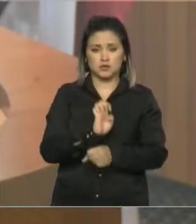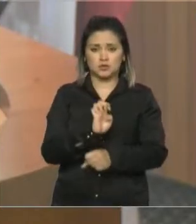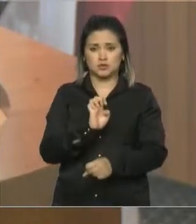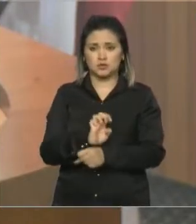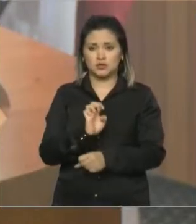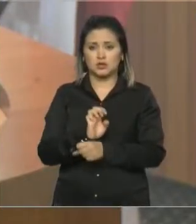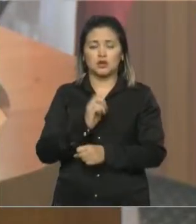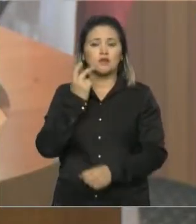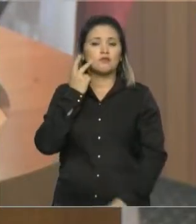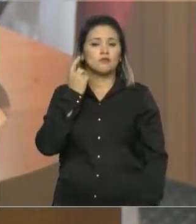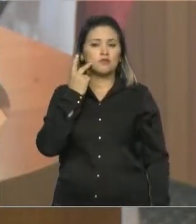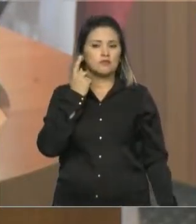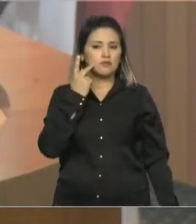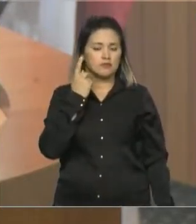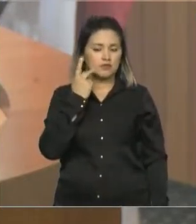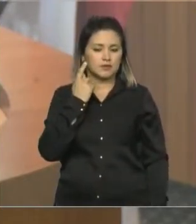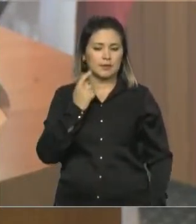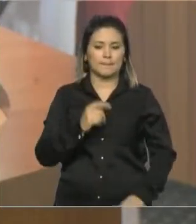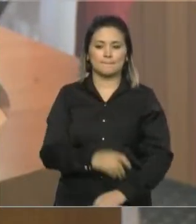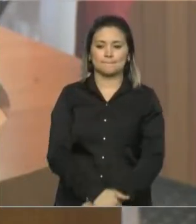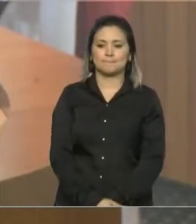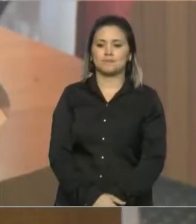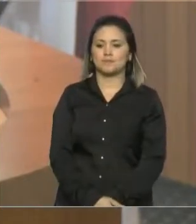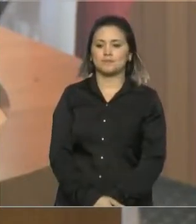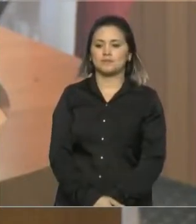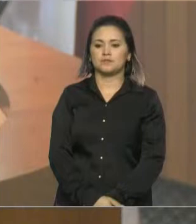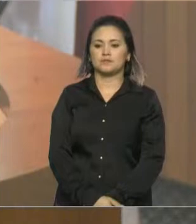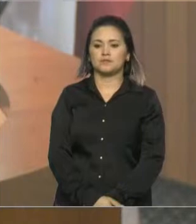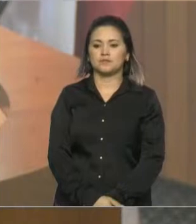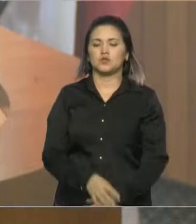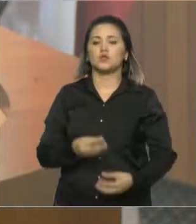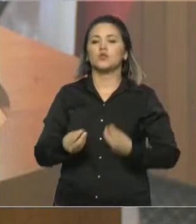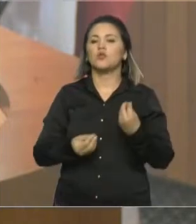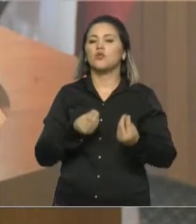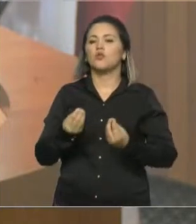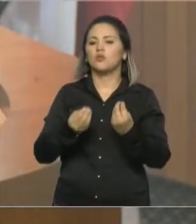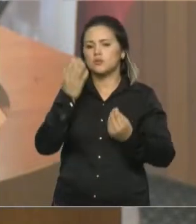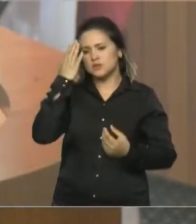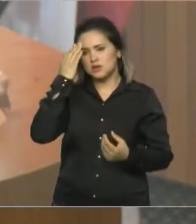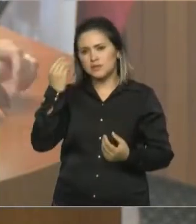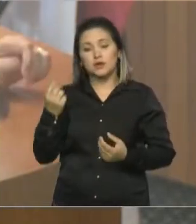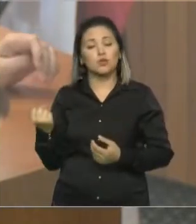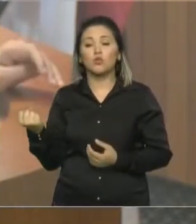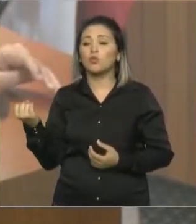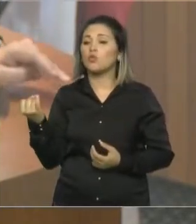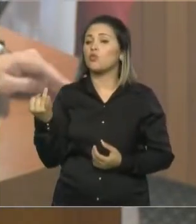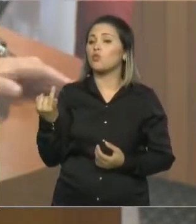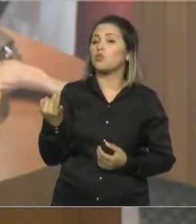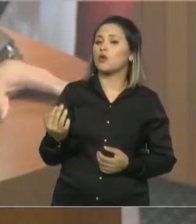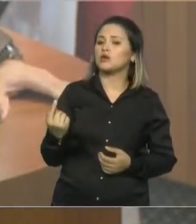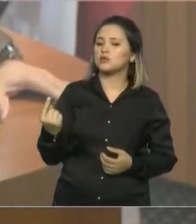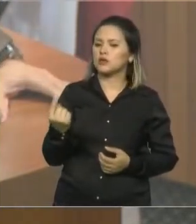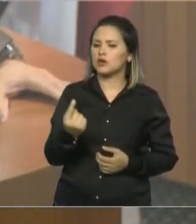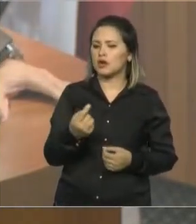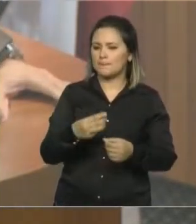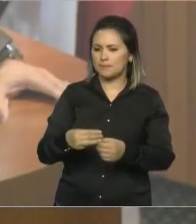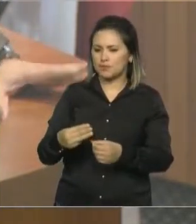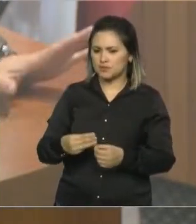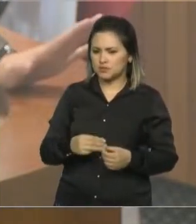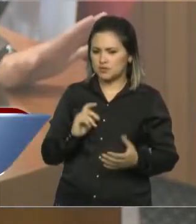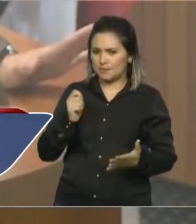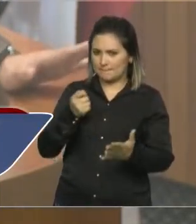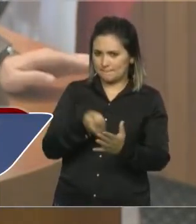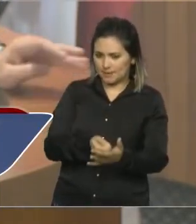essa distribuição para saber quanto é que custaria a cada município por mês cuidar de uma policlínica como essa?